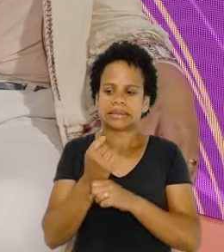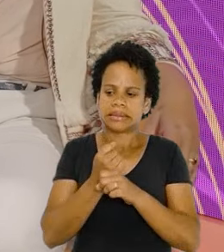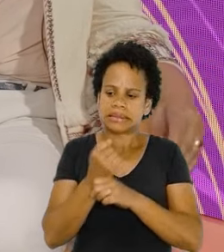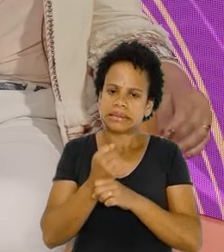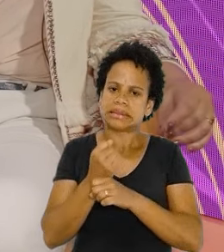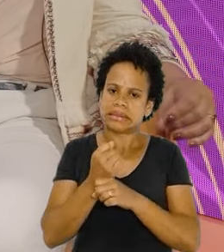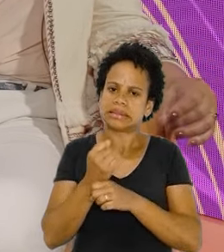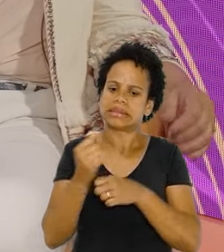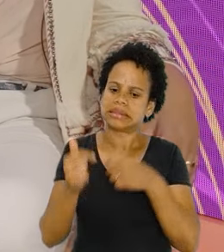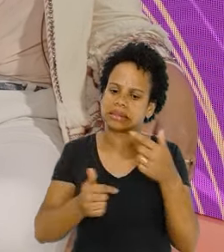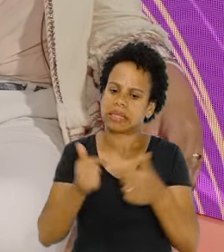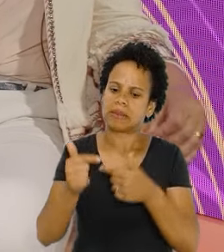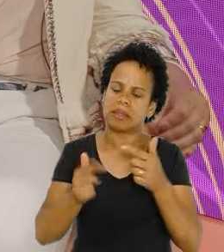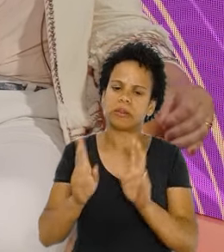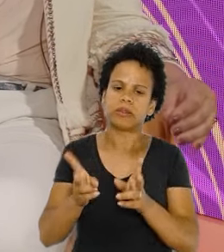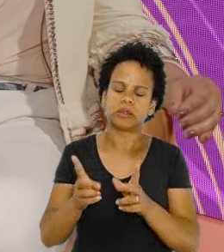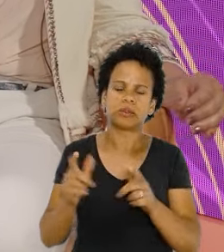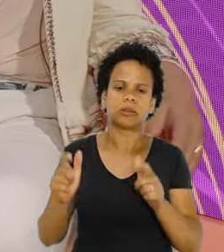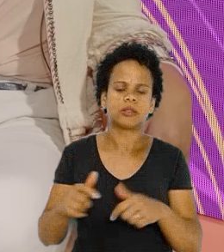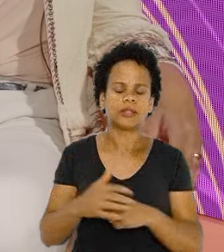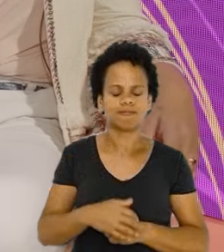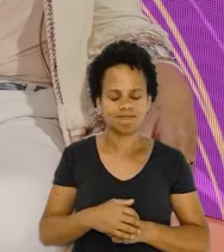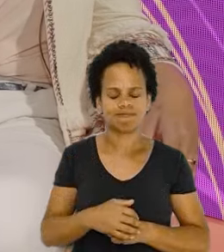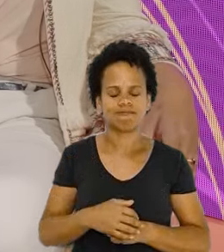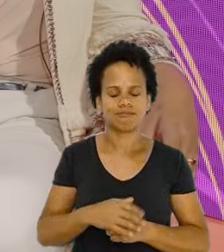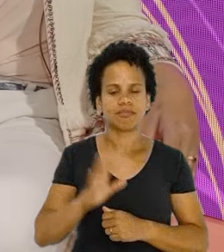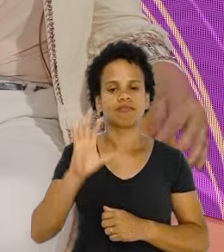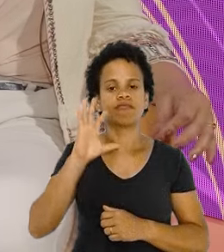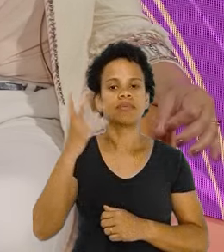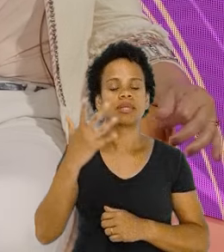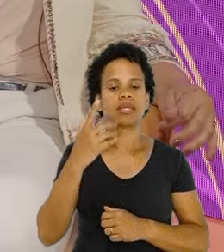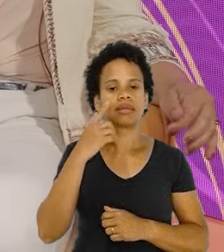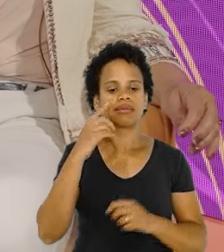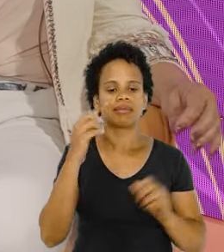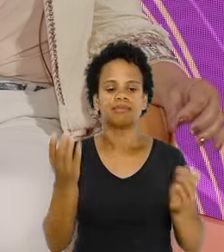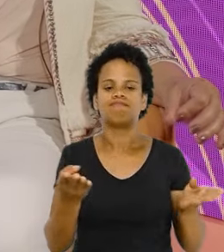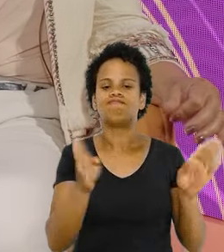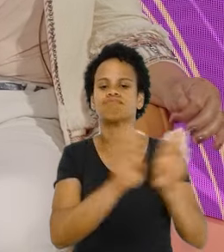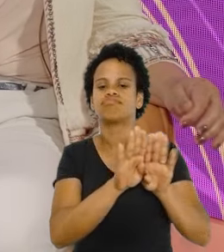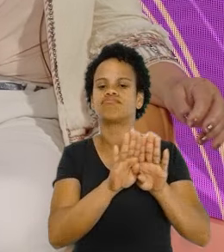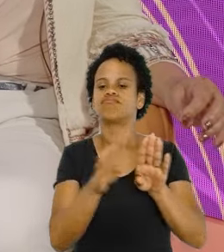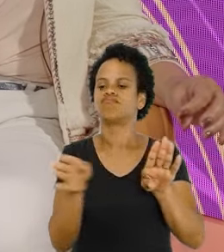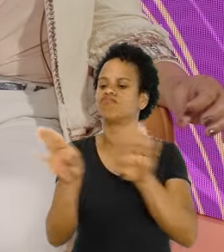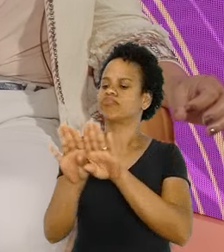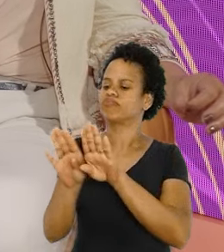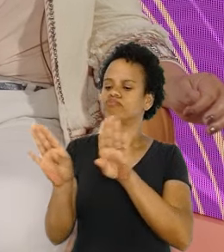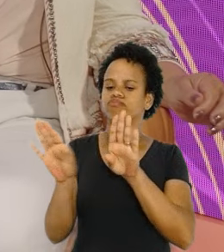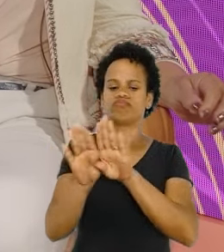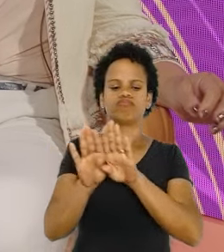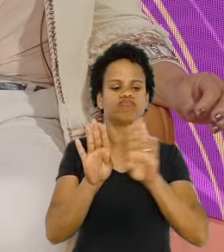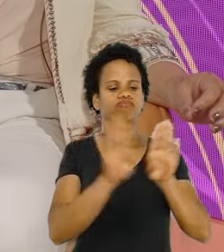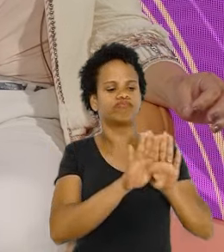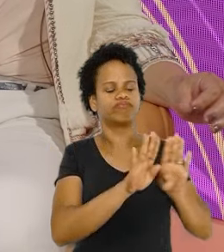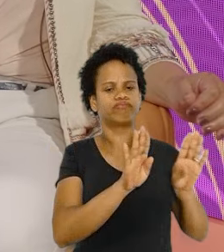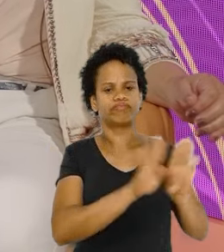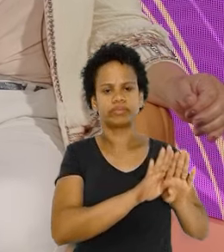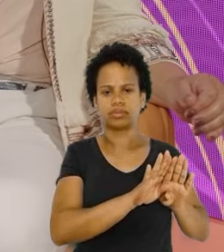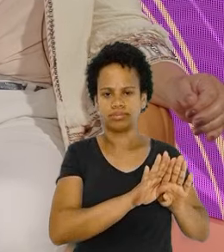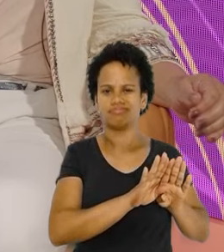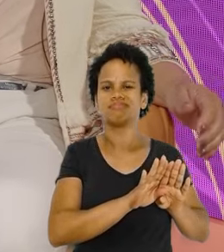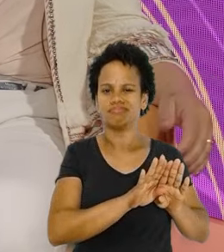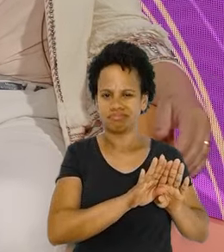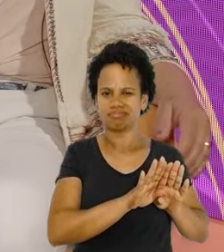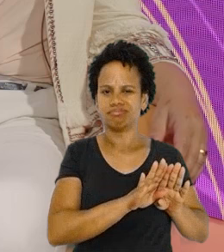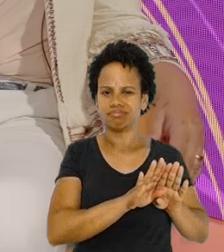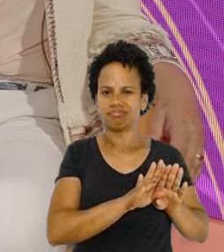aí eu me deparei com uma triste realidade as portas fechadas as portas fechadas a cada